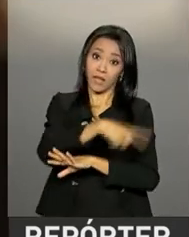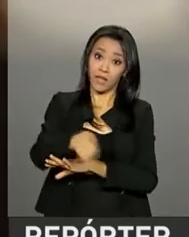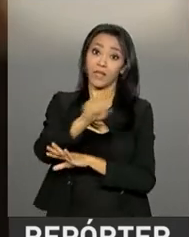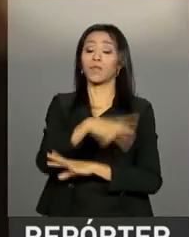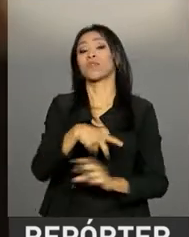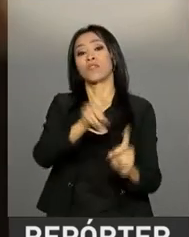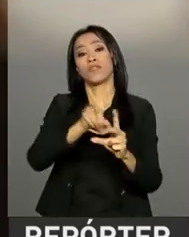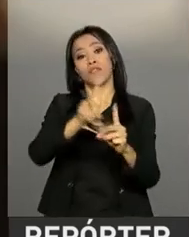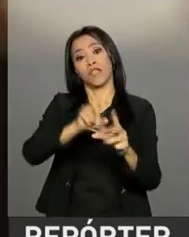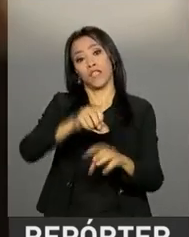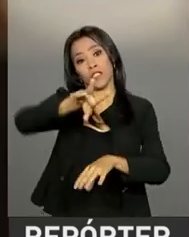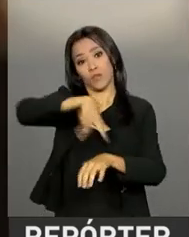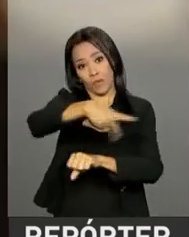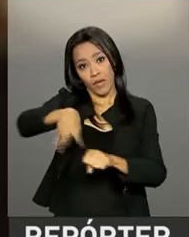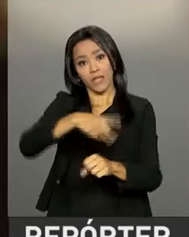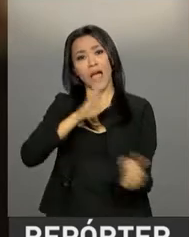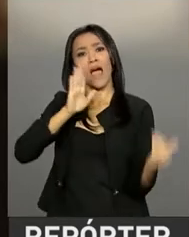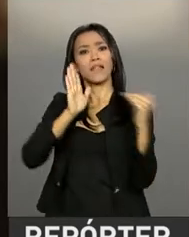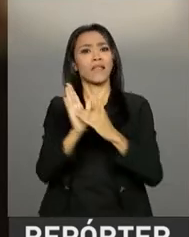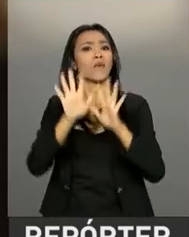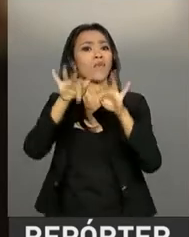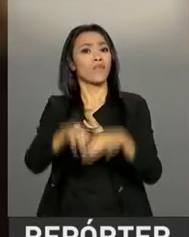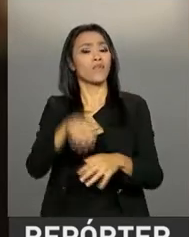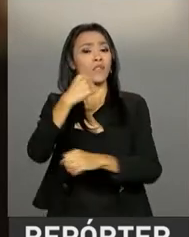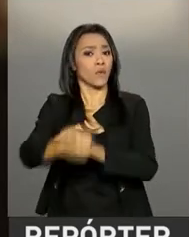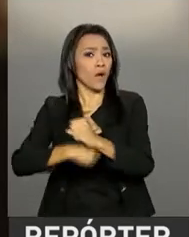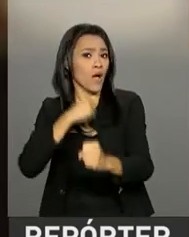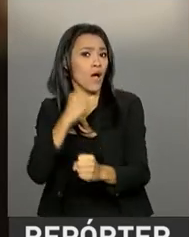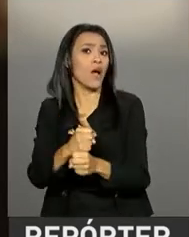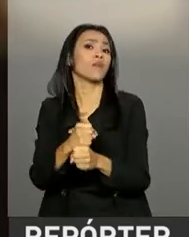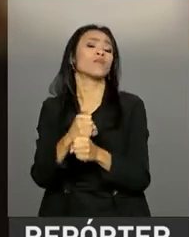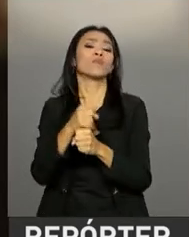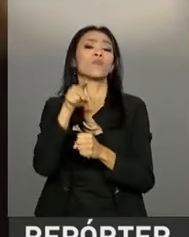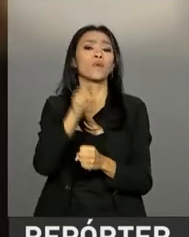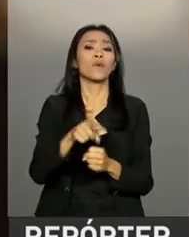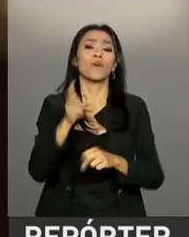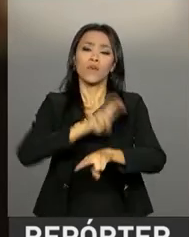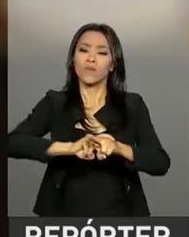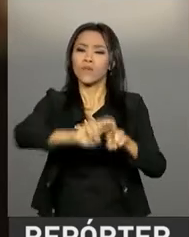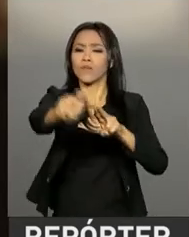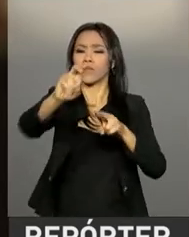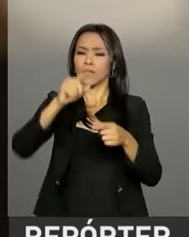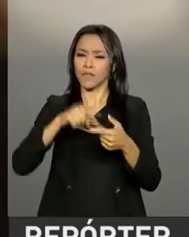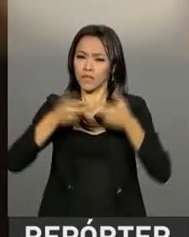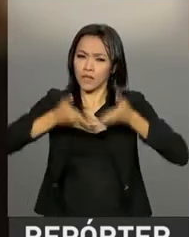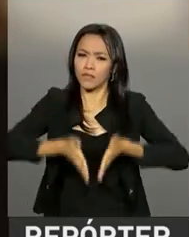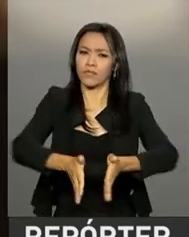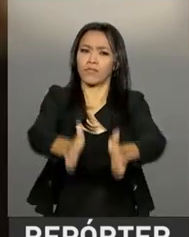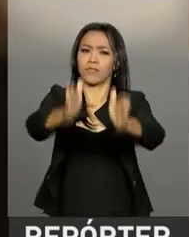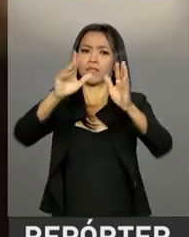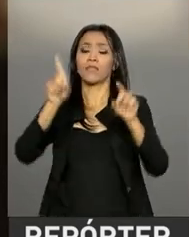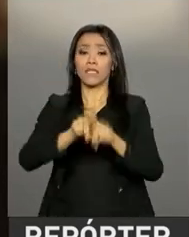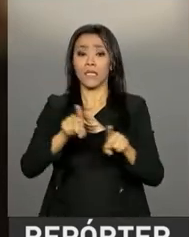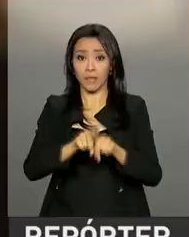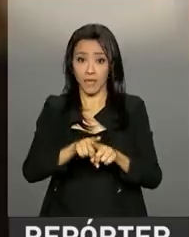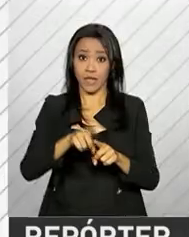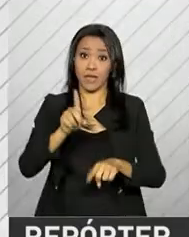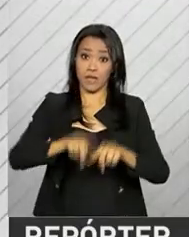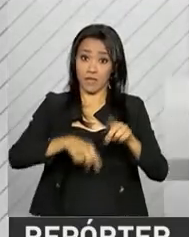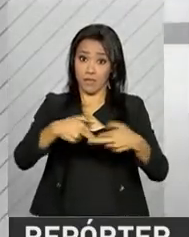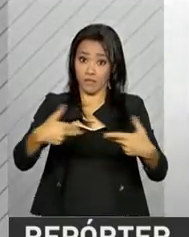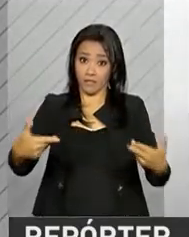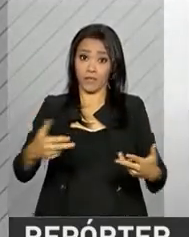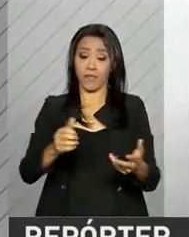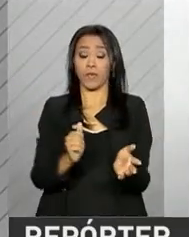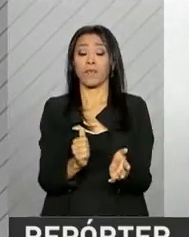exportações do país. E até o fim do ano, chegue às rodovias, ferrovias e envolva também as importações.